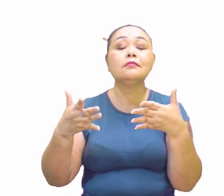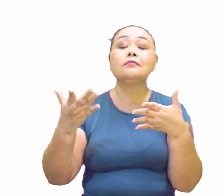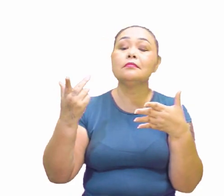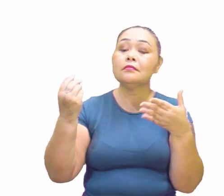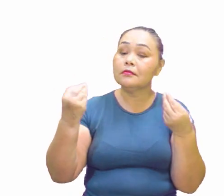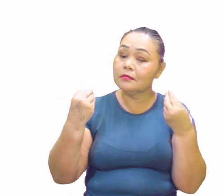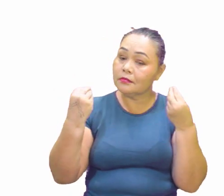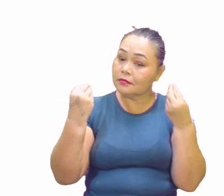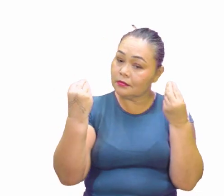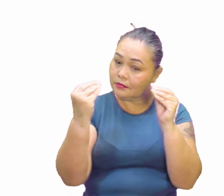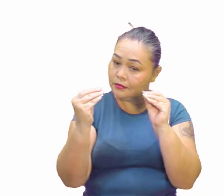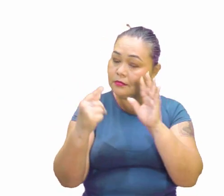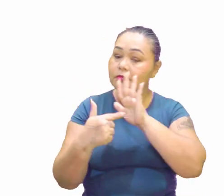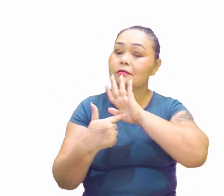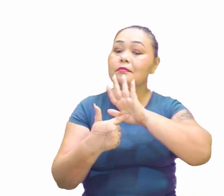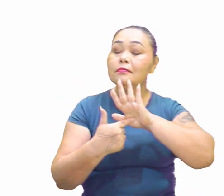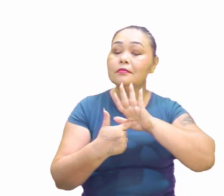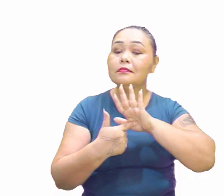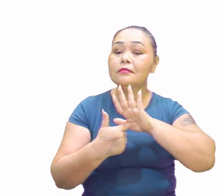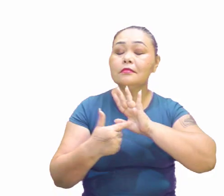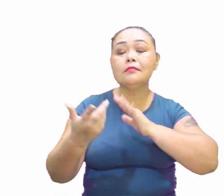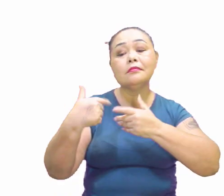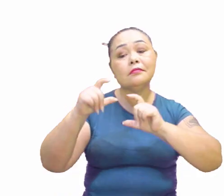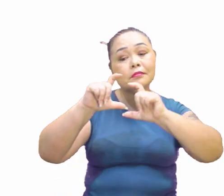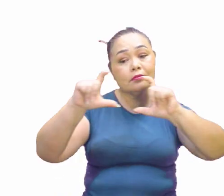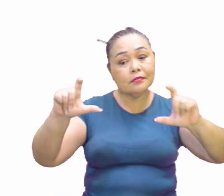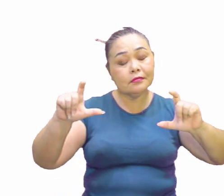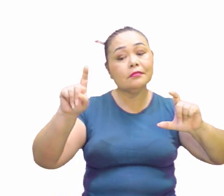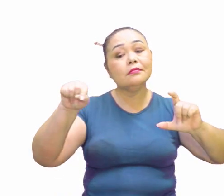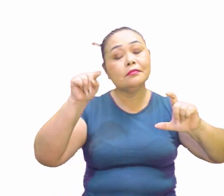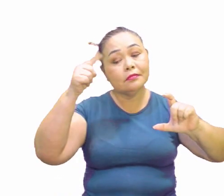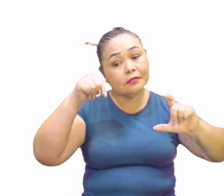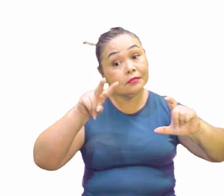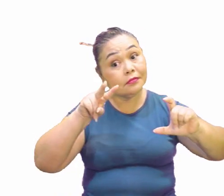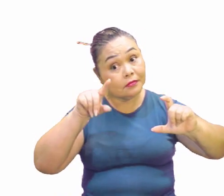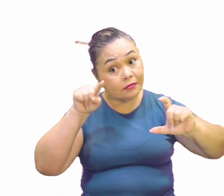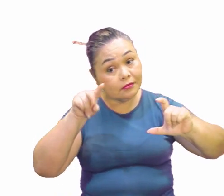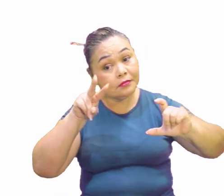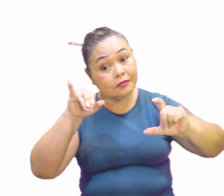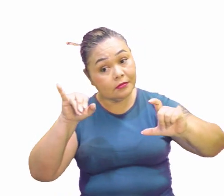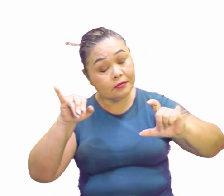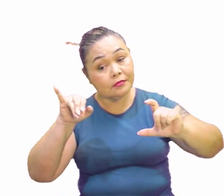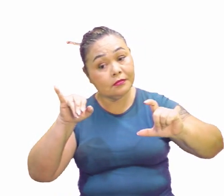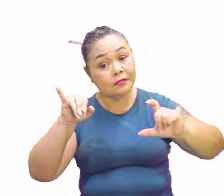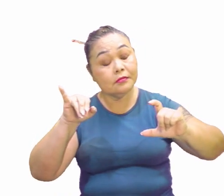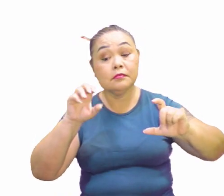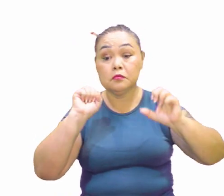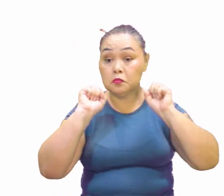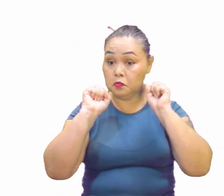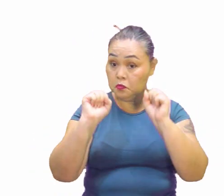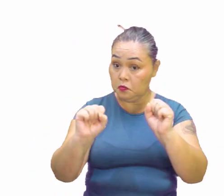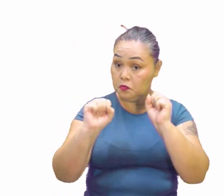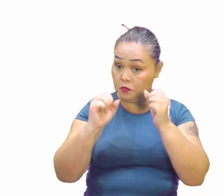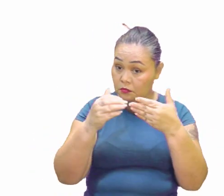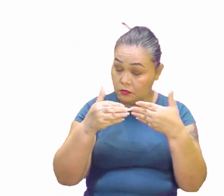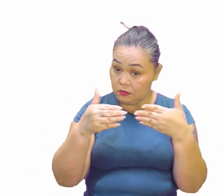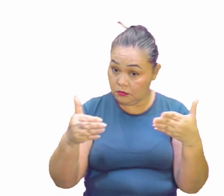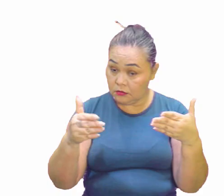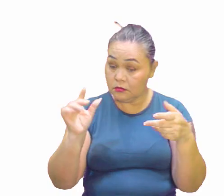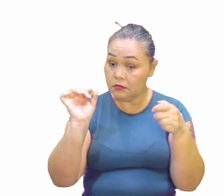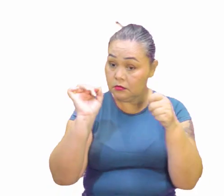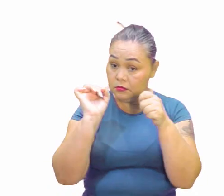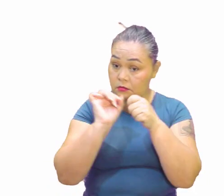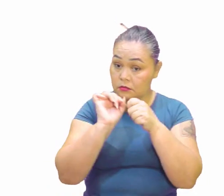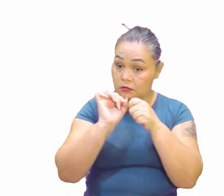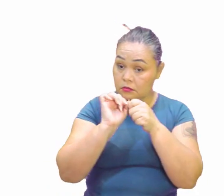da apresentação, né? Lá na introdução, você pode começar